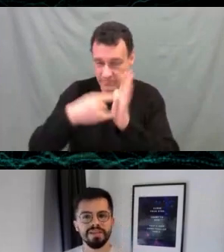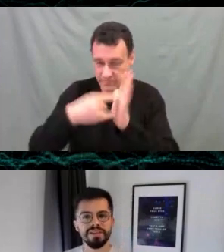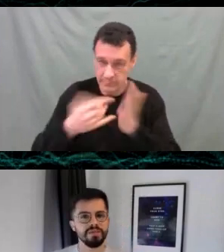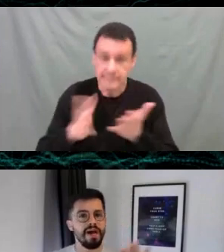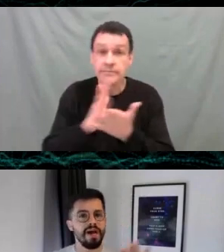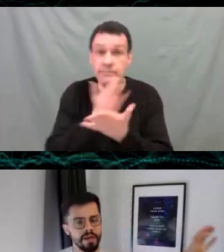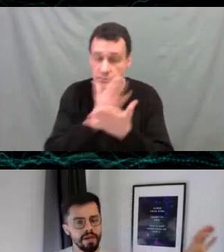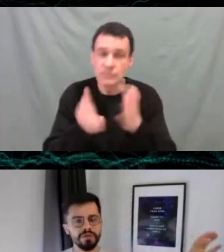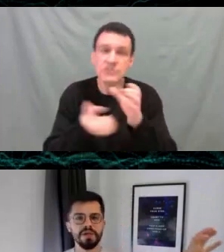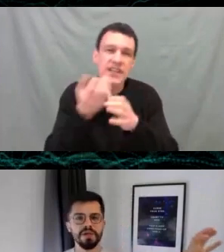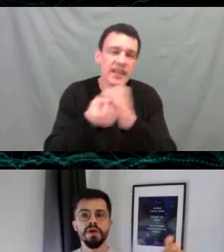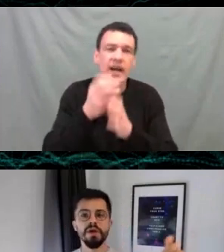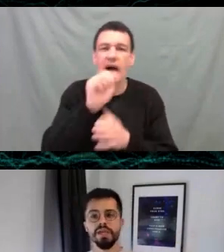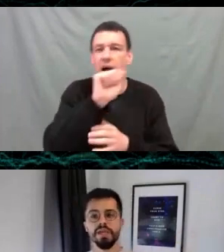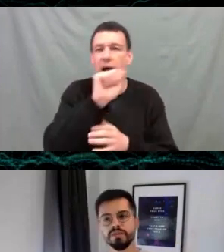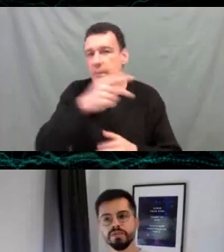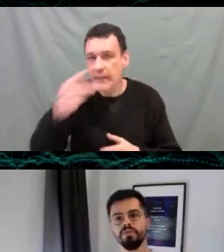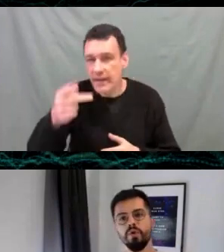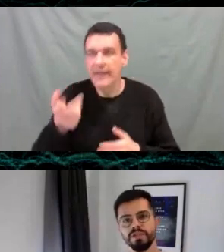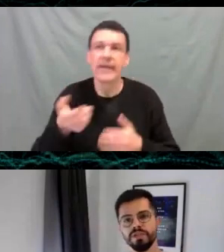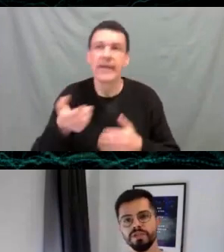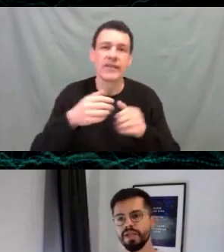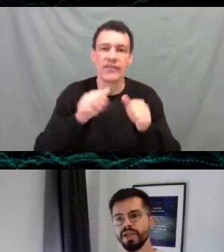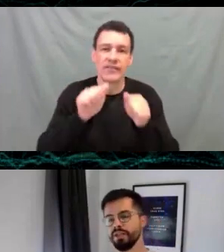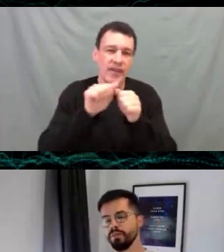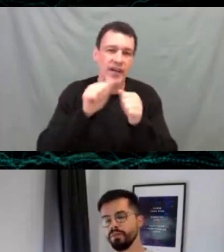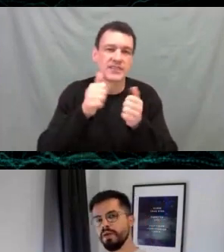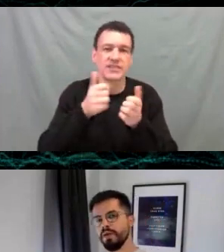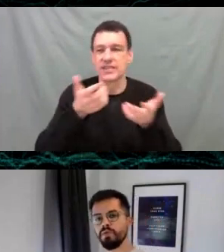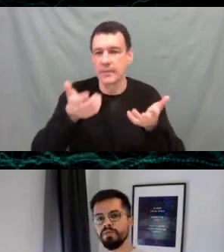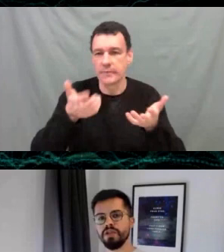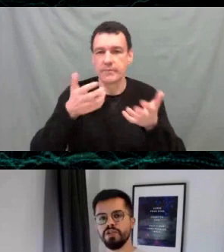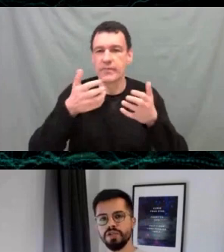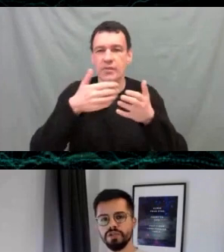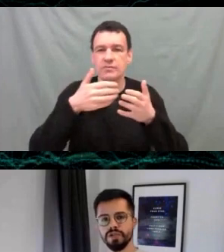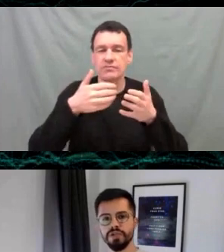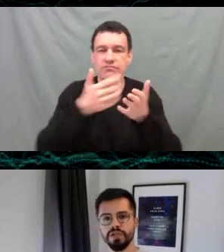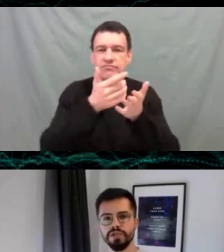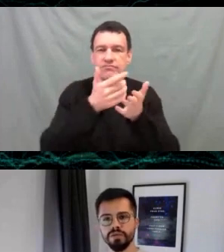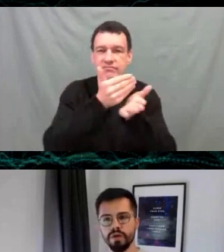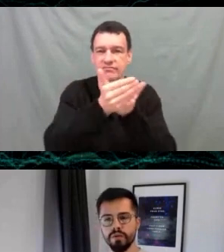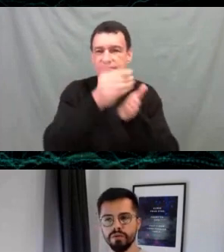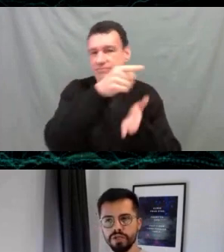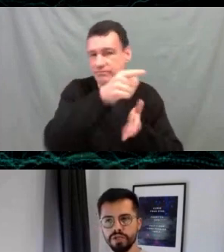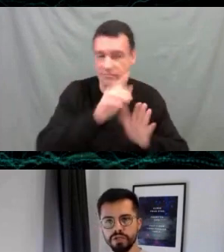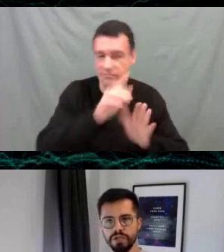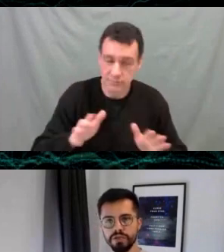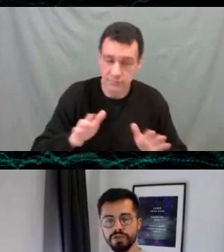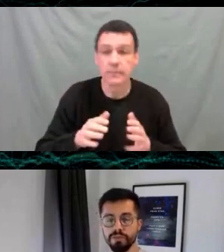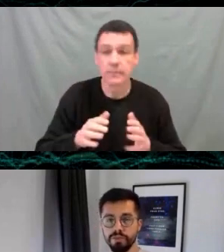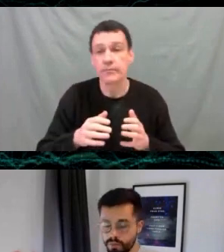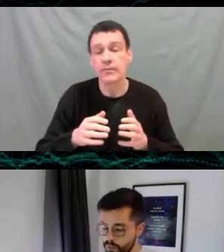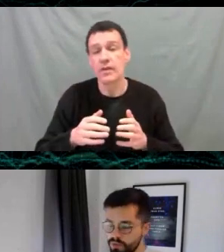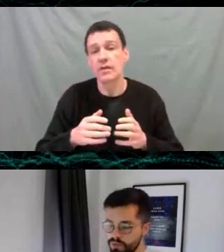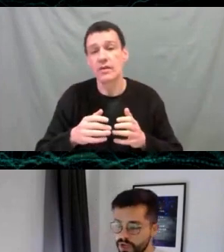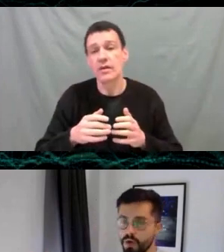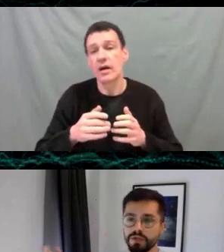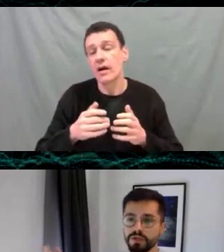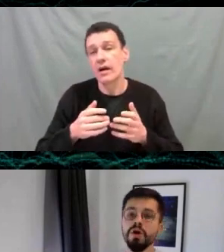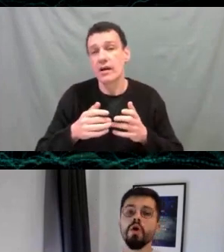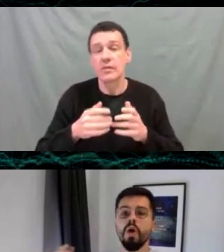aplicação que vai ser usada lá em produção e isso pode ser explicado para para prometi de o dia de